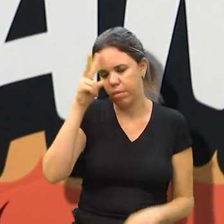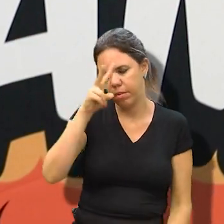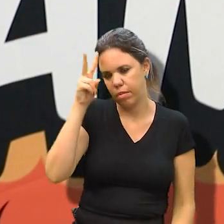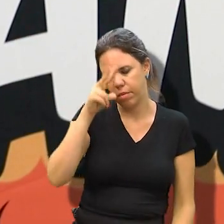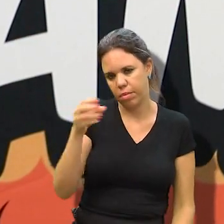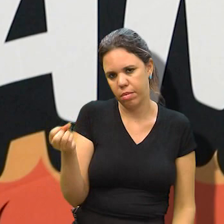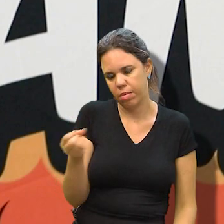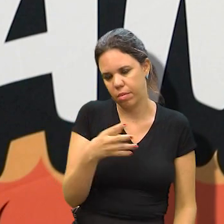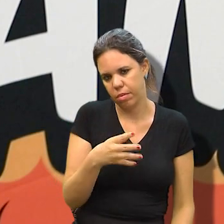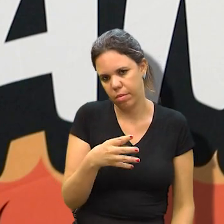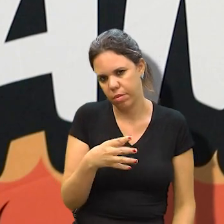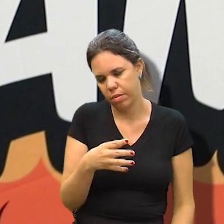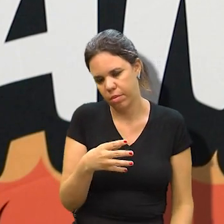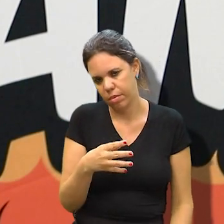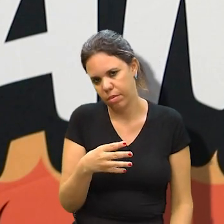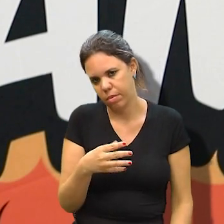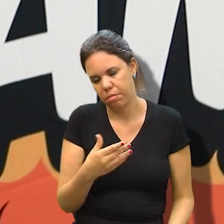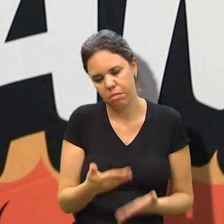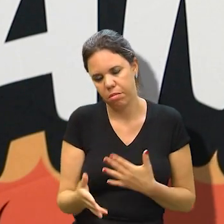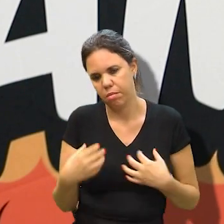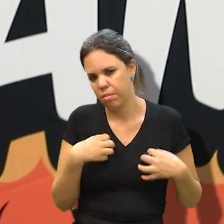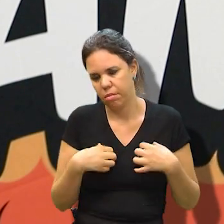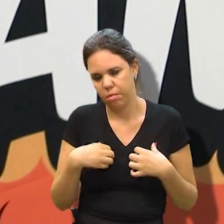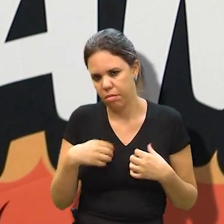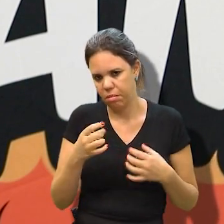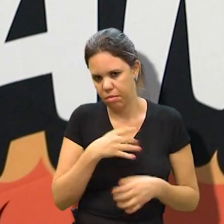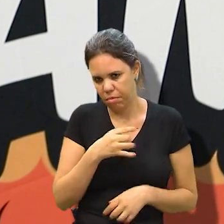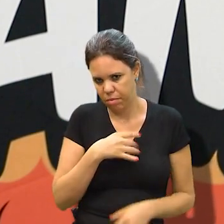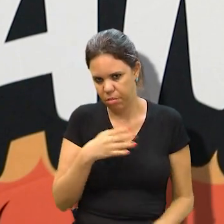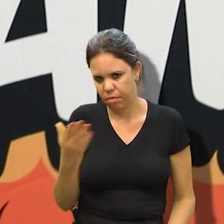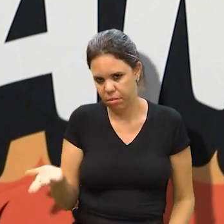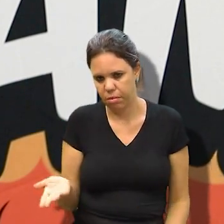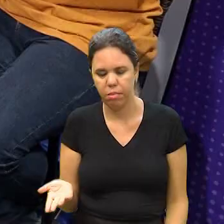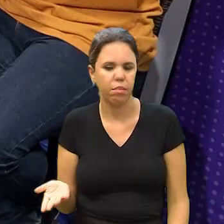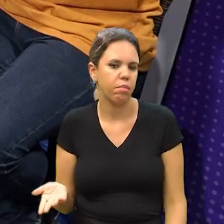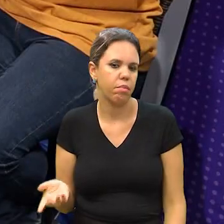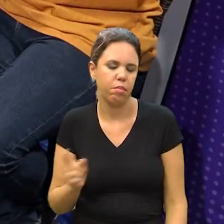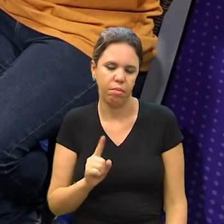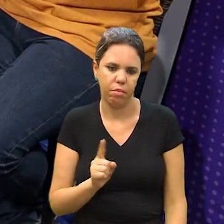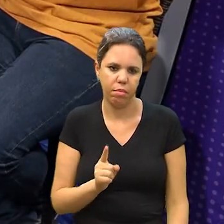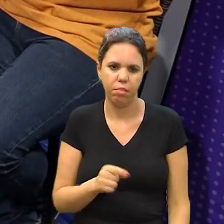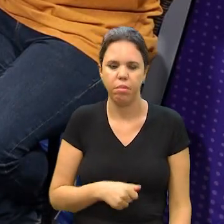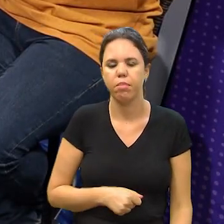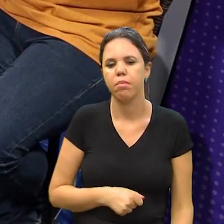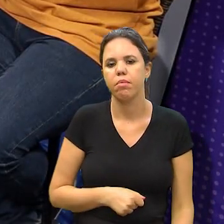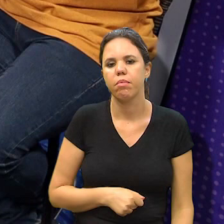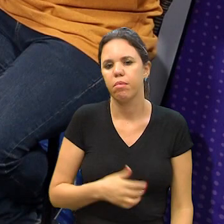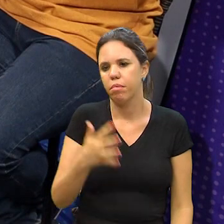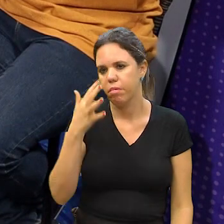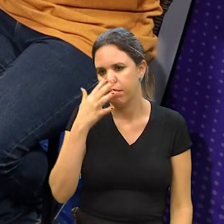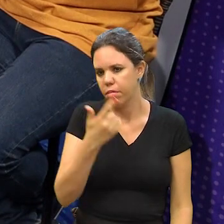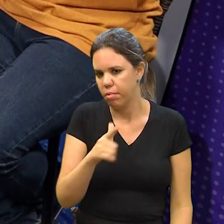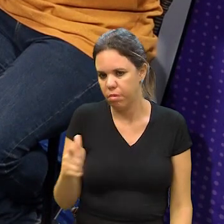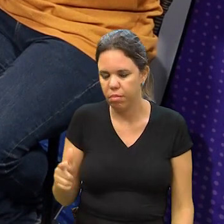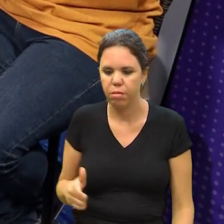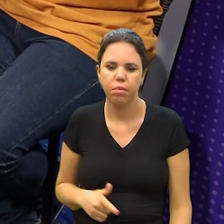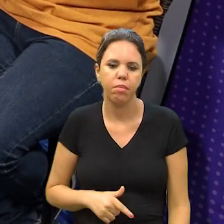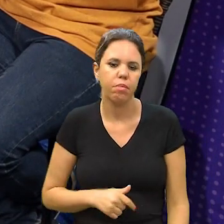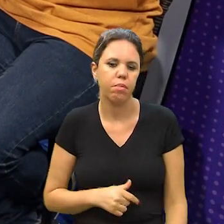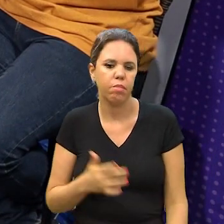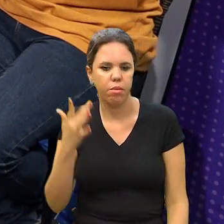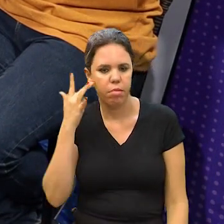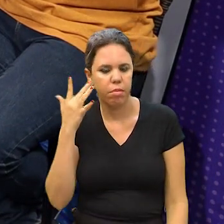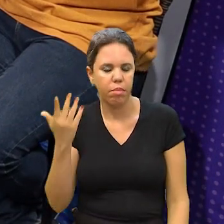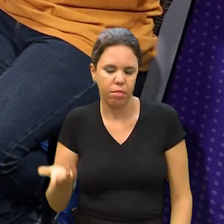outras histórias novas, e aí ele acaba se perdendo. Você tem esse medo? Não, por incrível que pareça, eu não